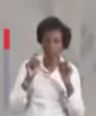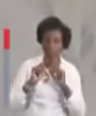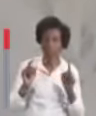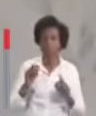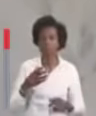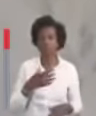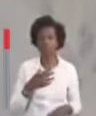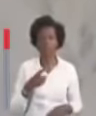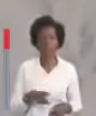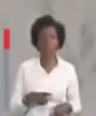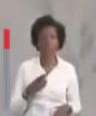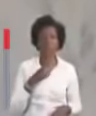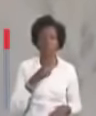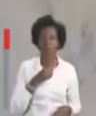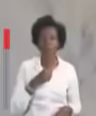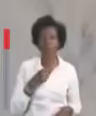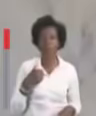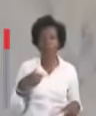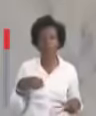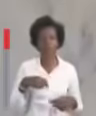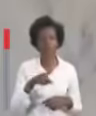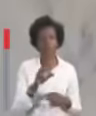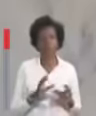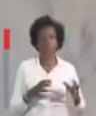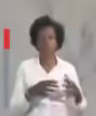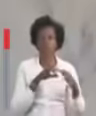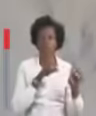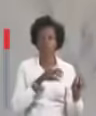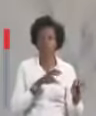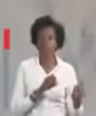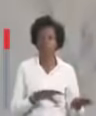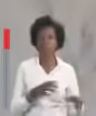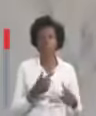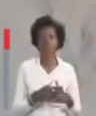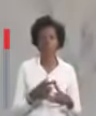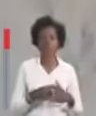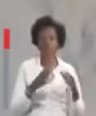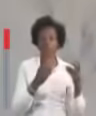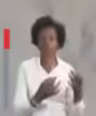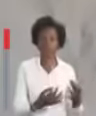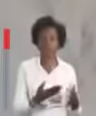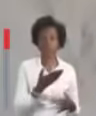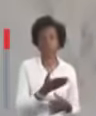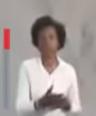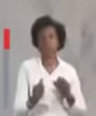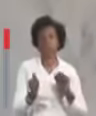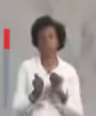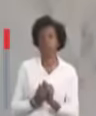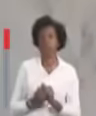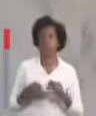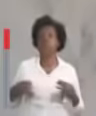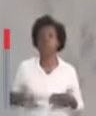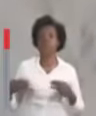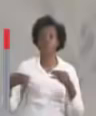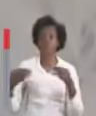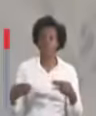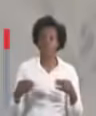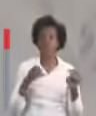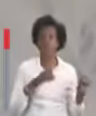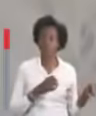eu estou levando o caso aqui para nossa comissão de educação Estamos vendo já junto ao Ministério da Educação